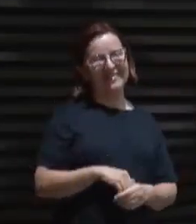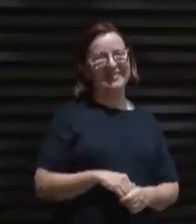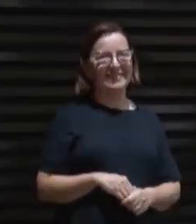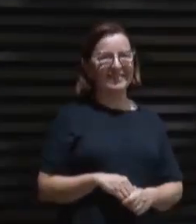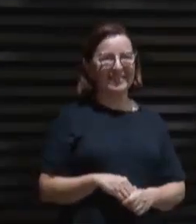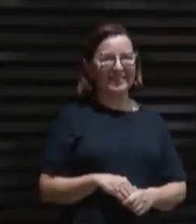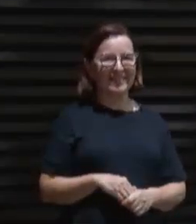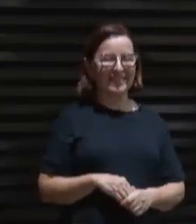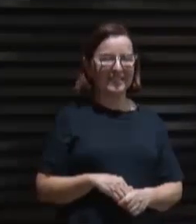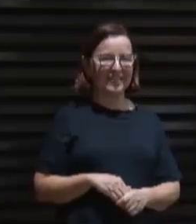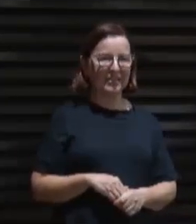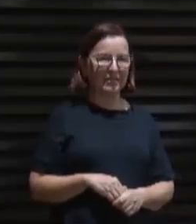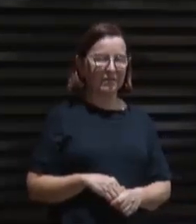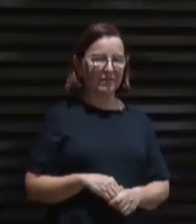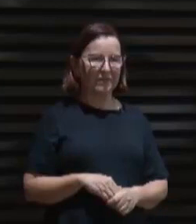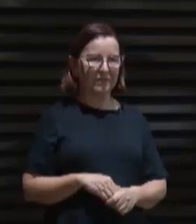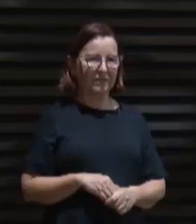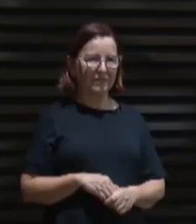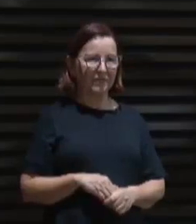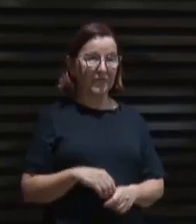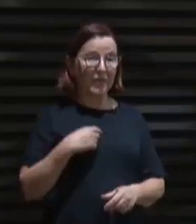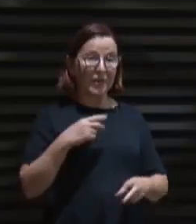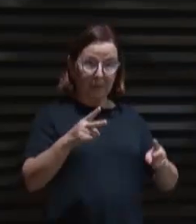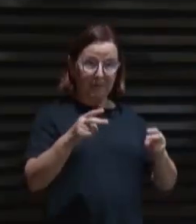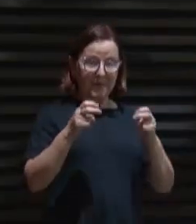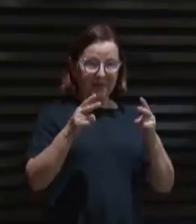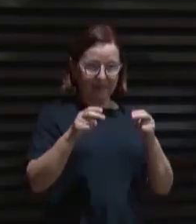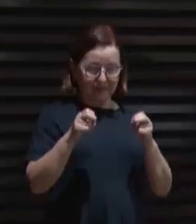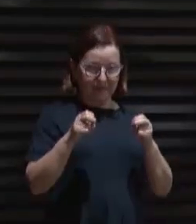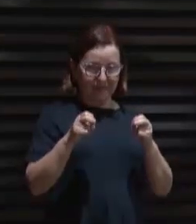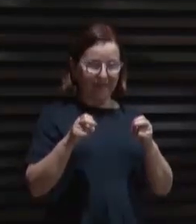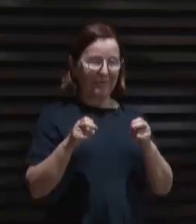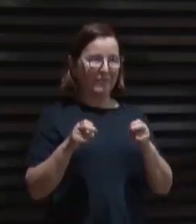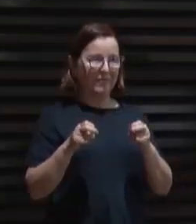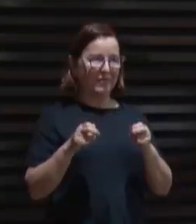Eu vejo aqui algo que pode explicar.